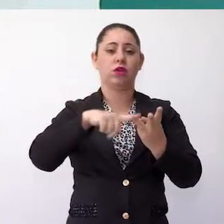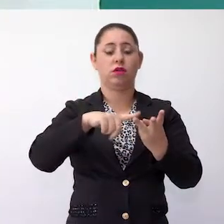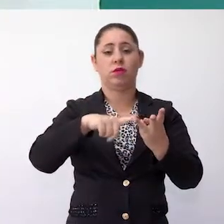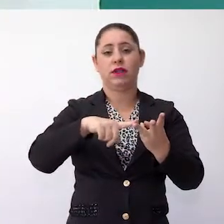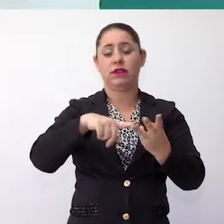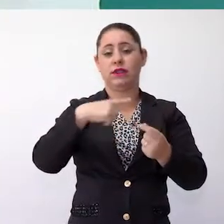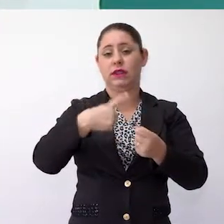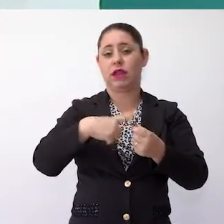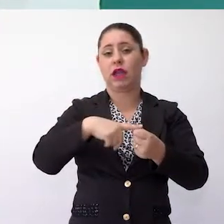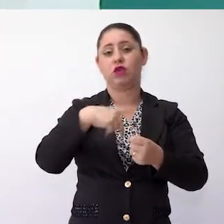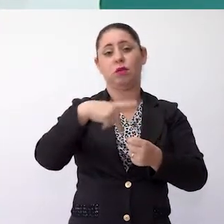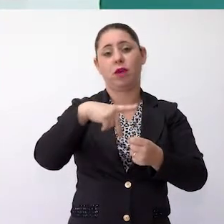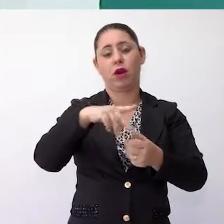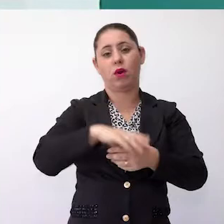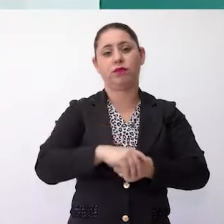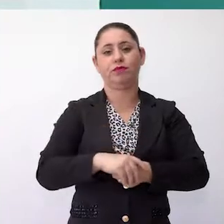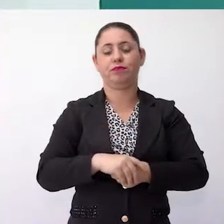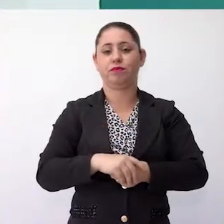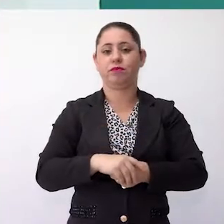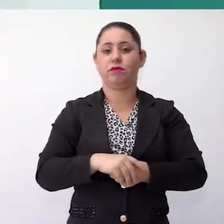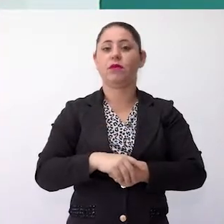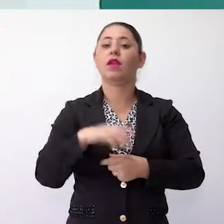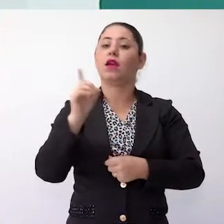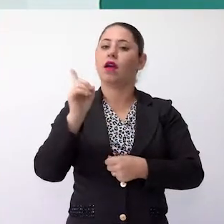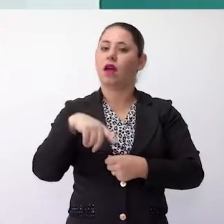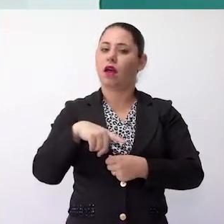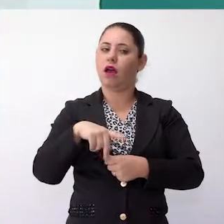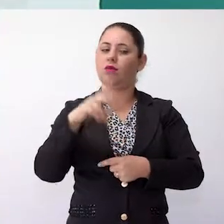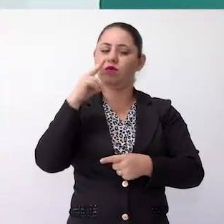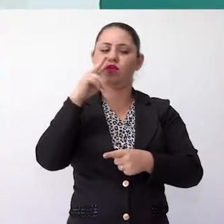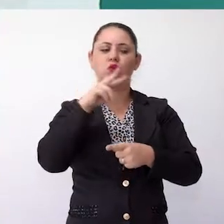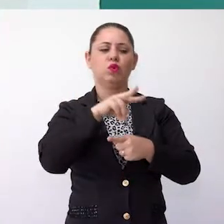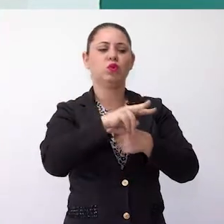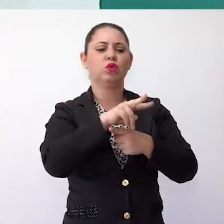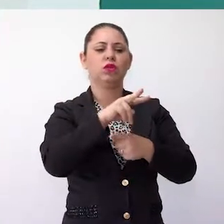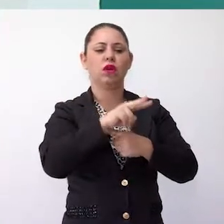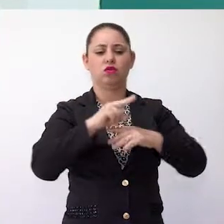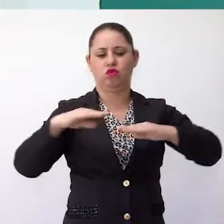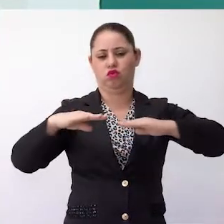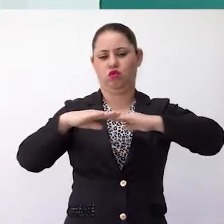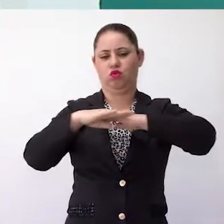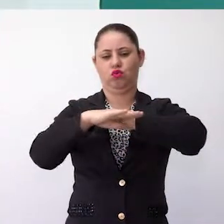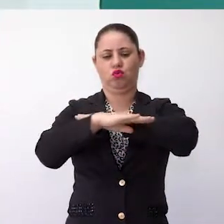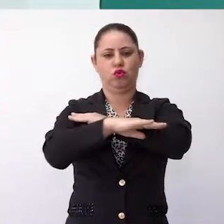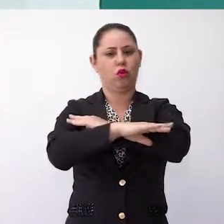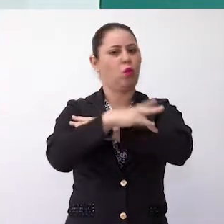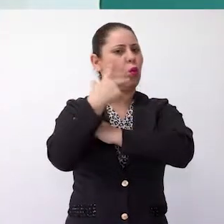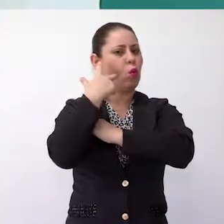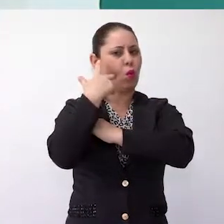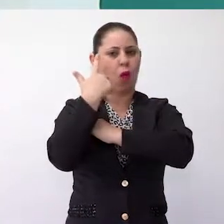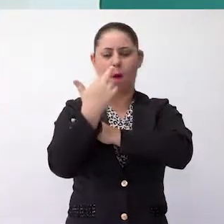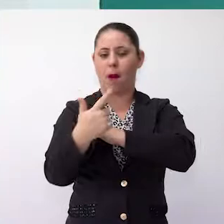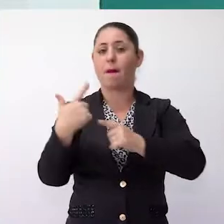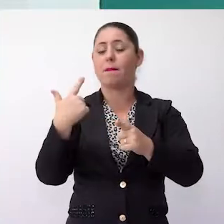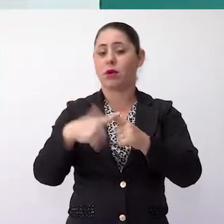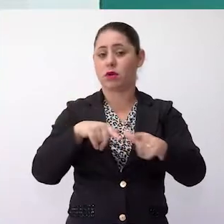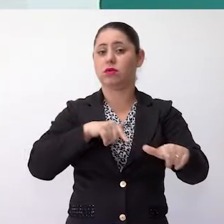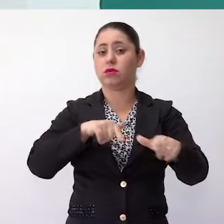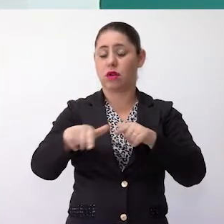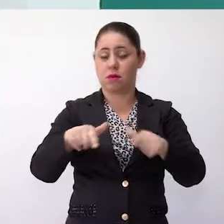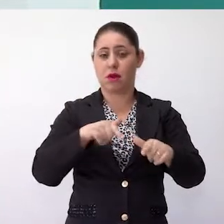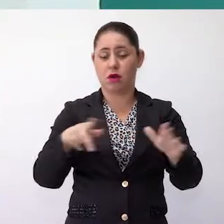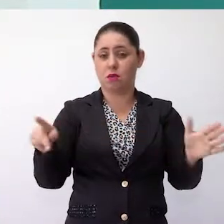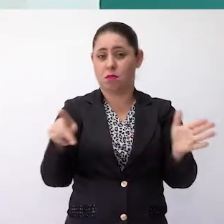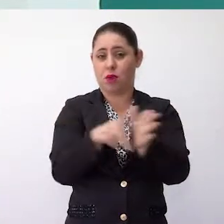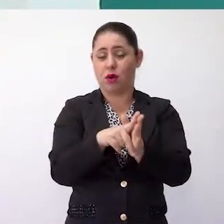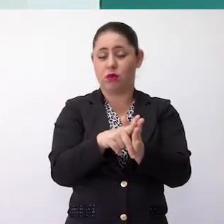feitas fiscalizações, né? Inicialmente uma fiscalização de trânsito mesmo, né, porque é a nossa atividade de